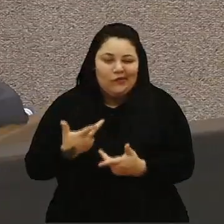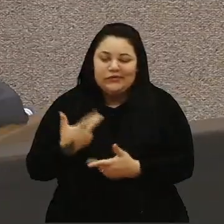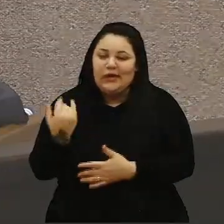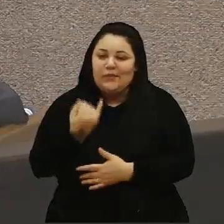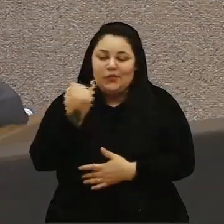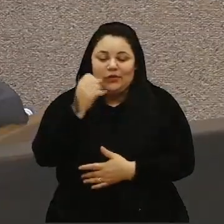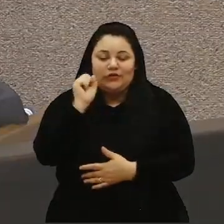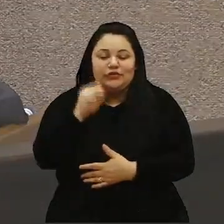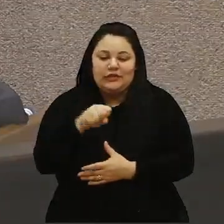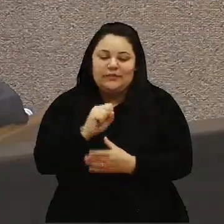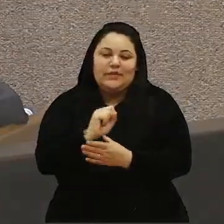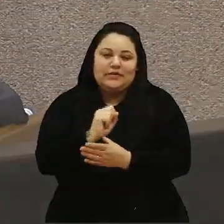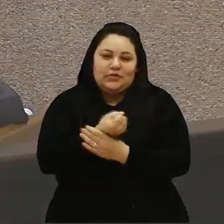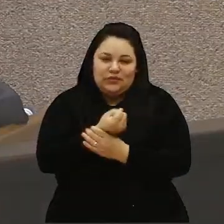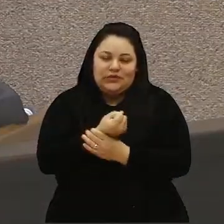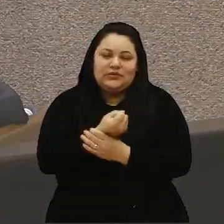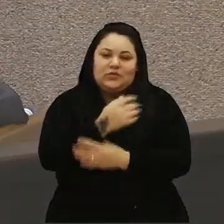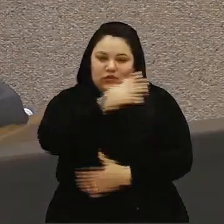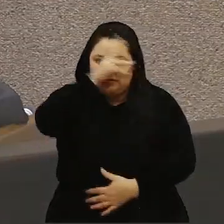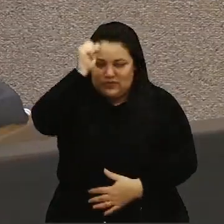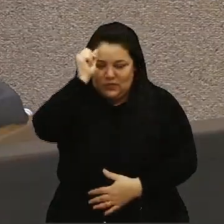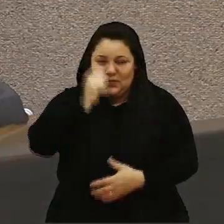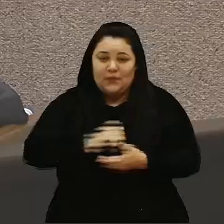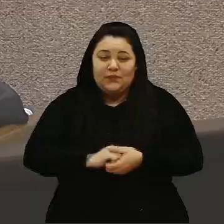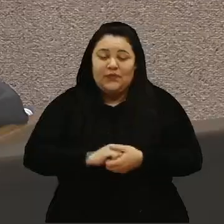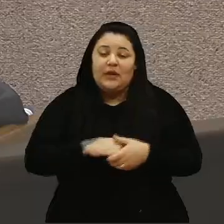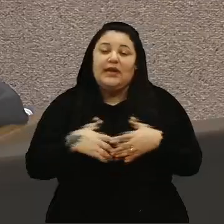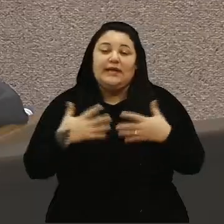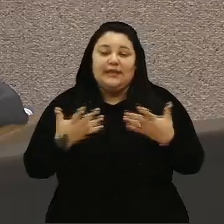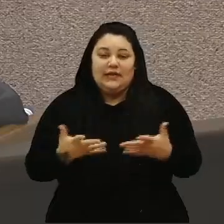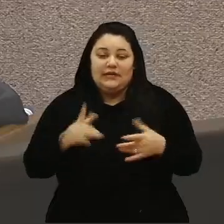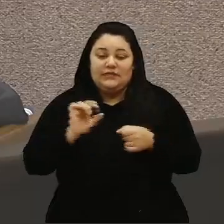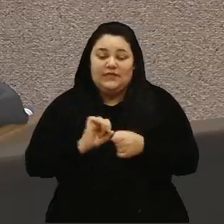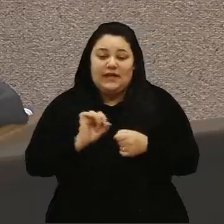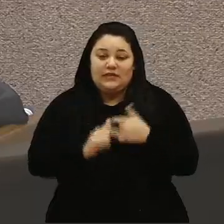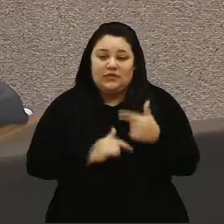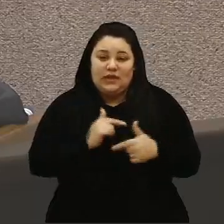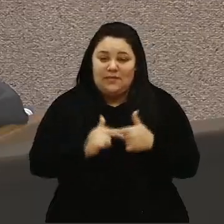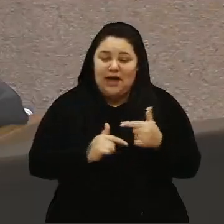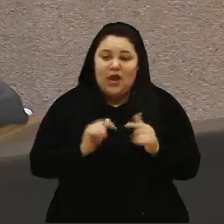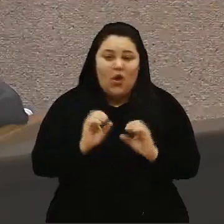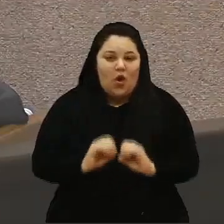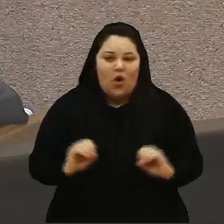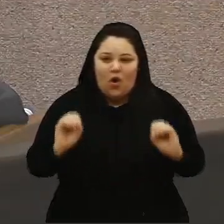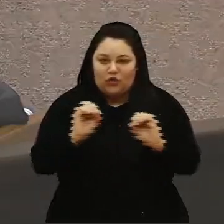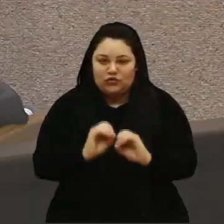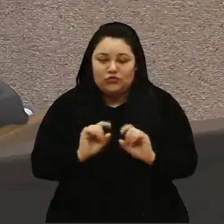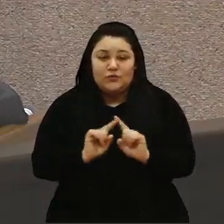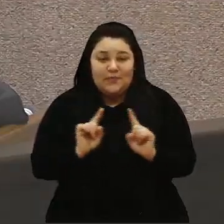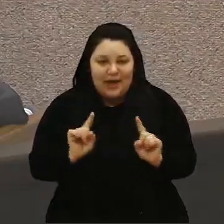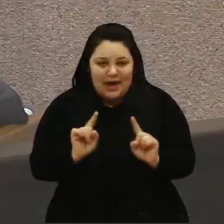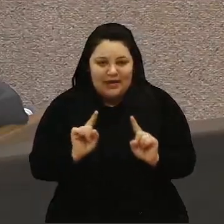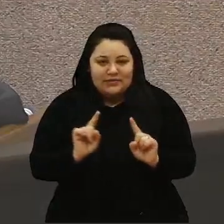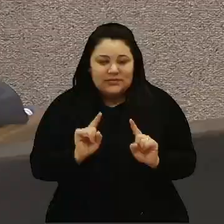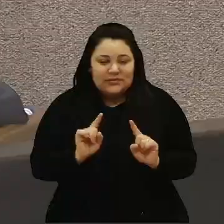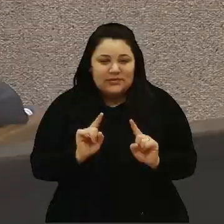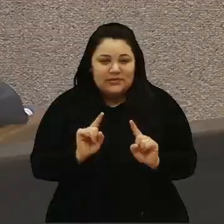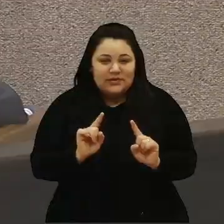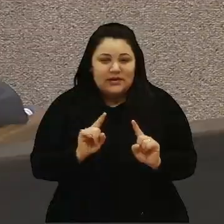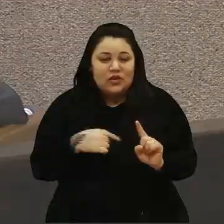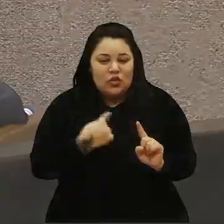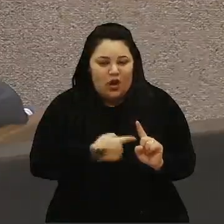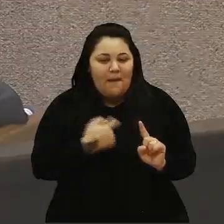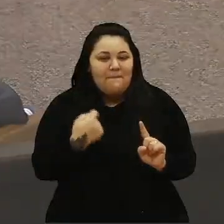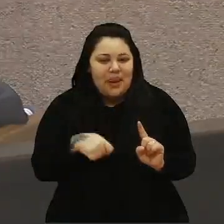para a segurança do nosso município. Então, eles fazem um trabalho muito bom, mas a gente também tem que auxiliá-los